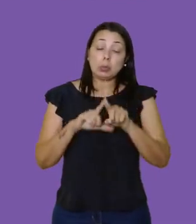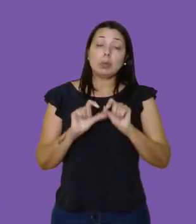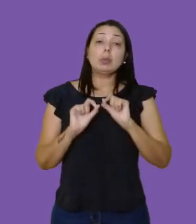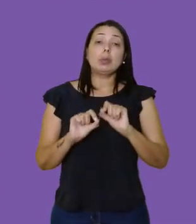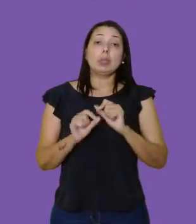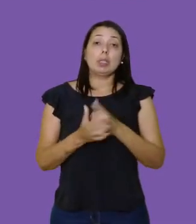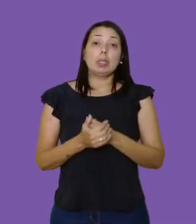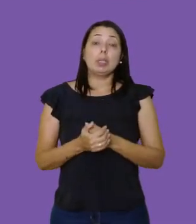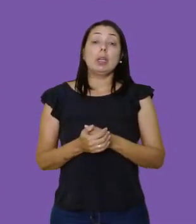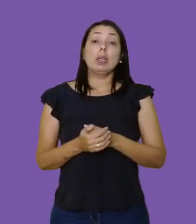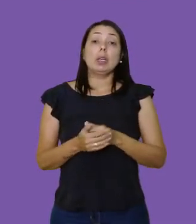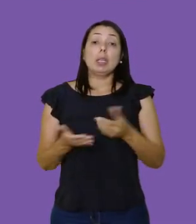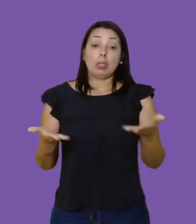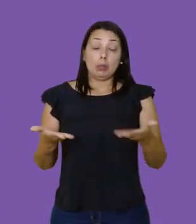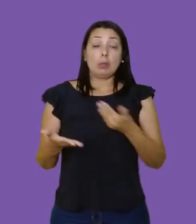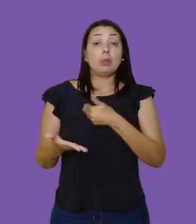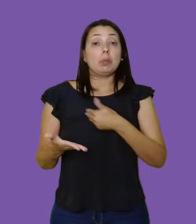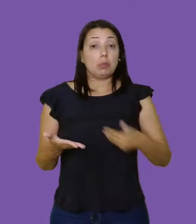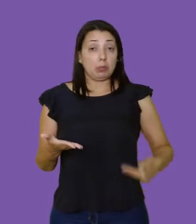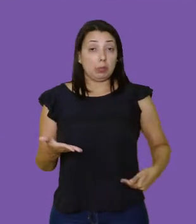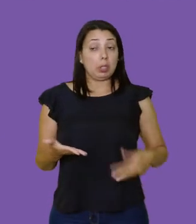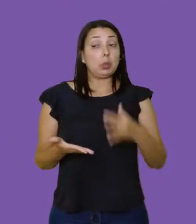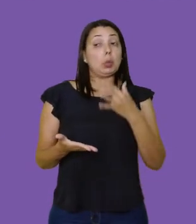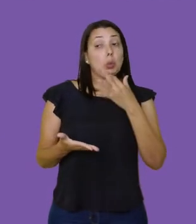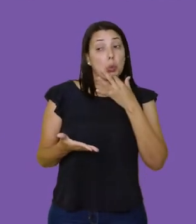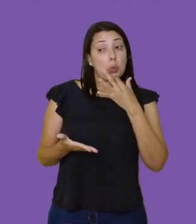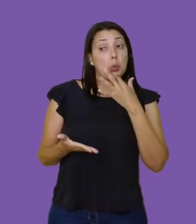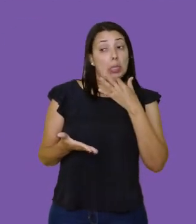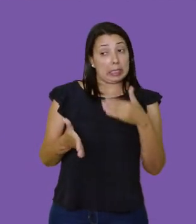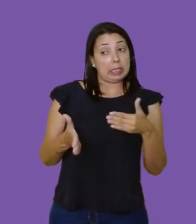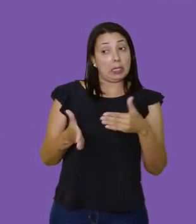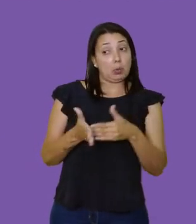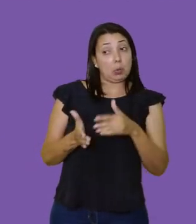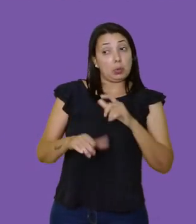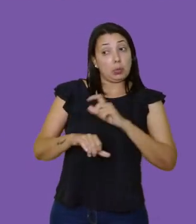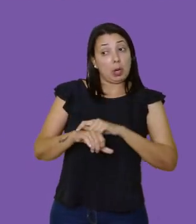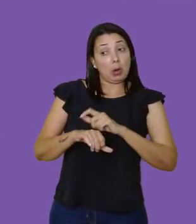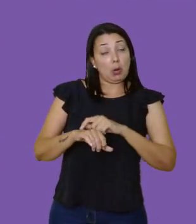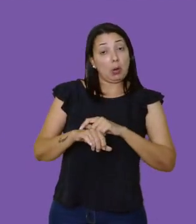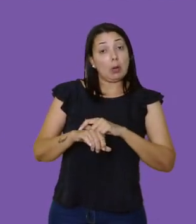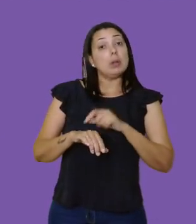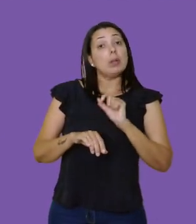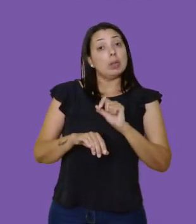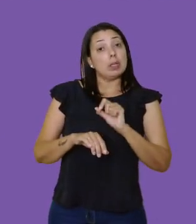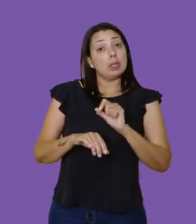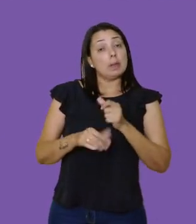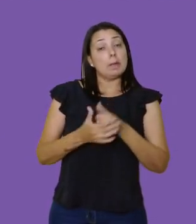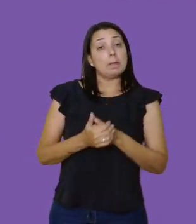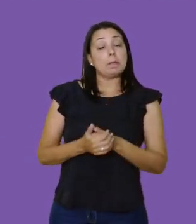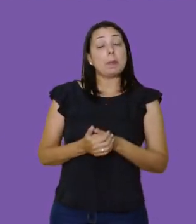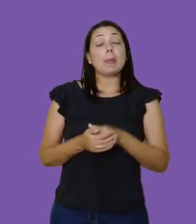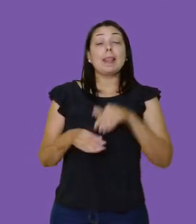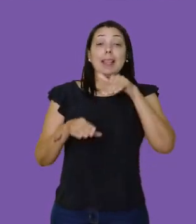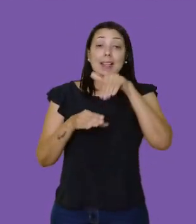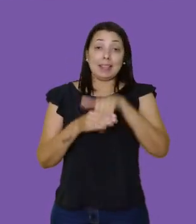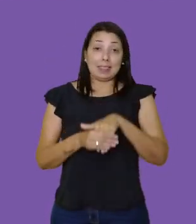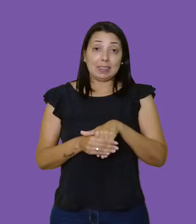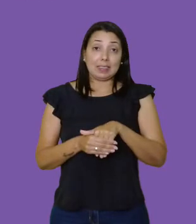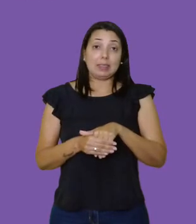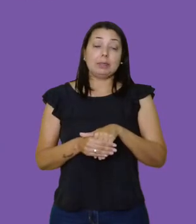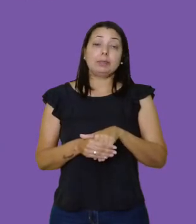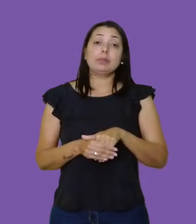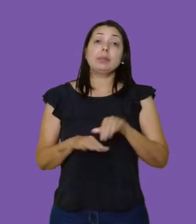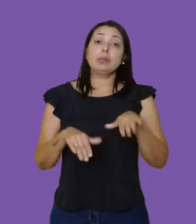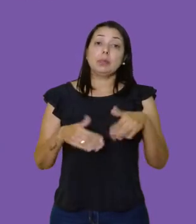isso, ainda mais por esse governo, né, que nós conhecemos, na última hora, no apagar das luzes, à véspera das eleições, é muito